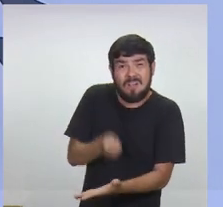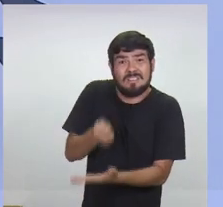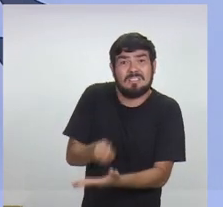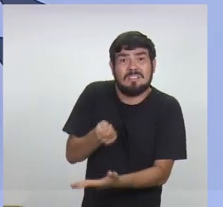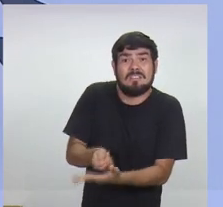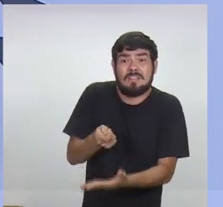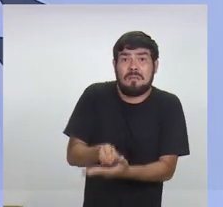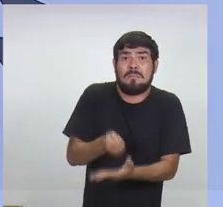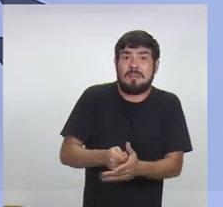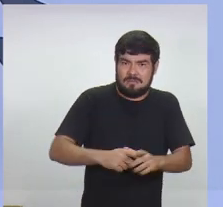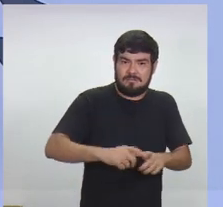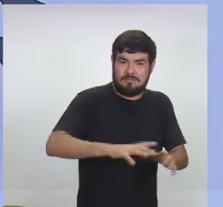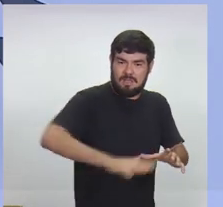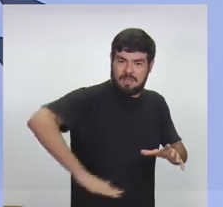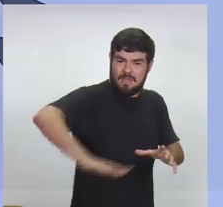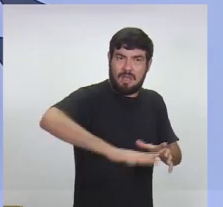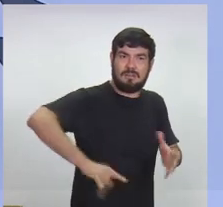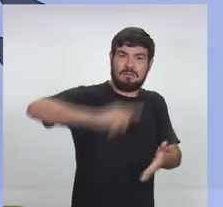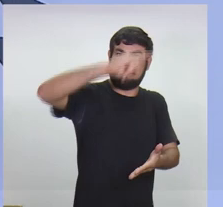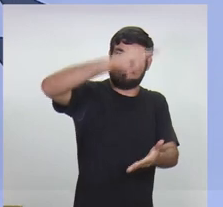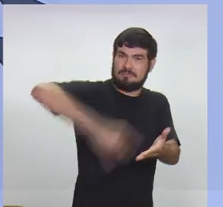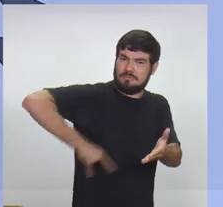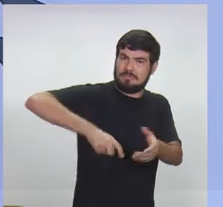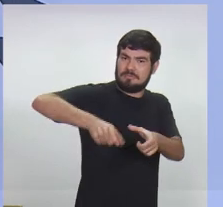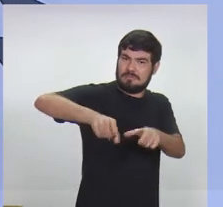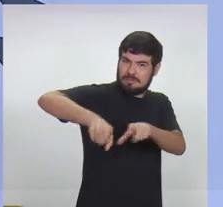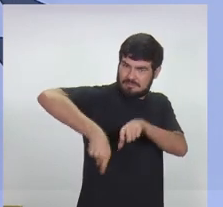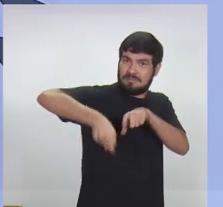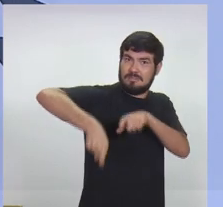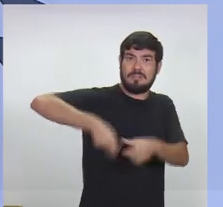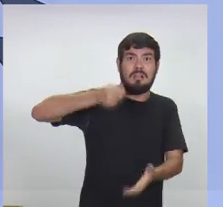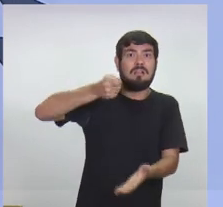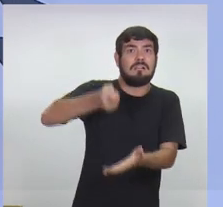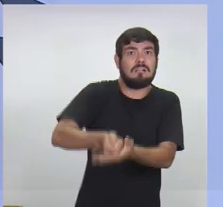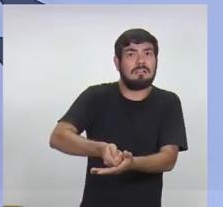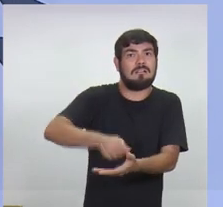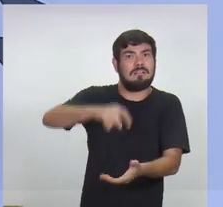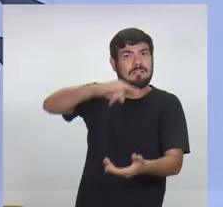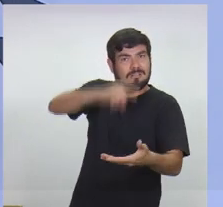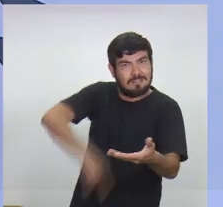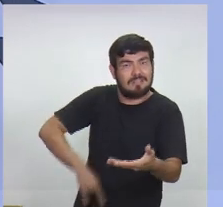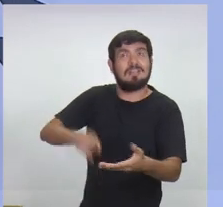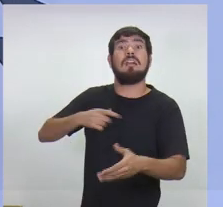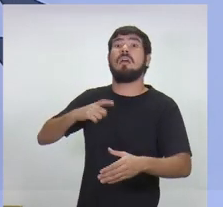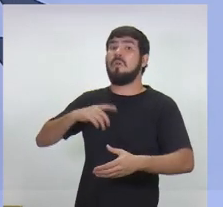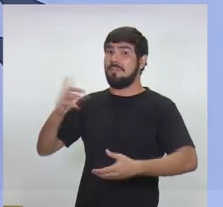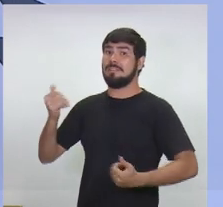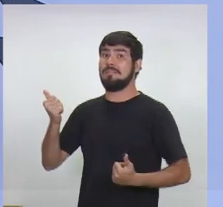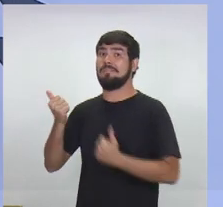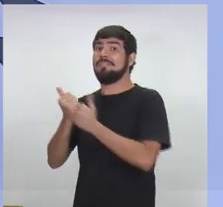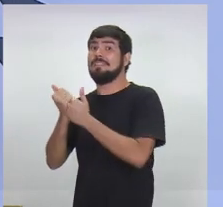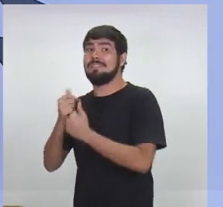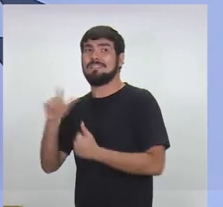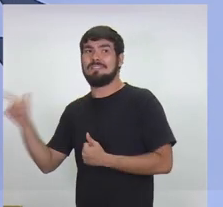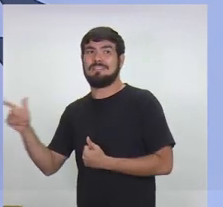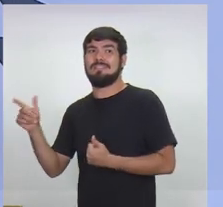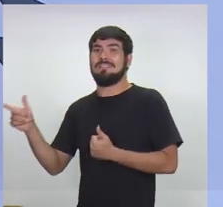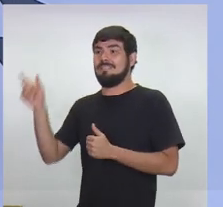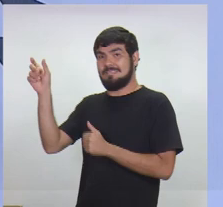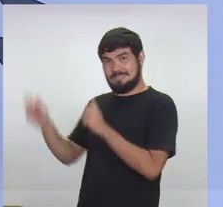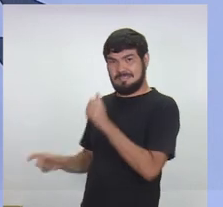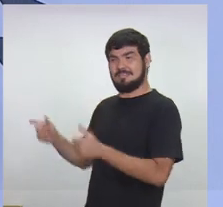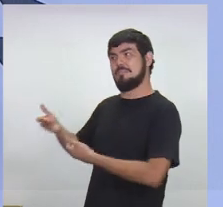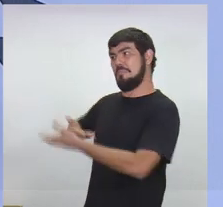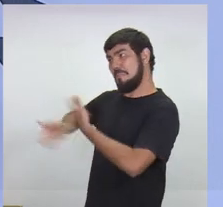fundiária e isso eu tenho conversado muito com o meu candidato a vice-governador que o defensor carlos almeida que tem uma luta muito